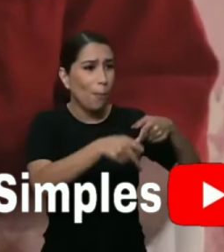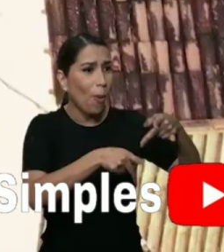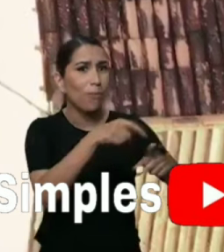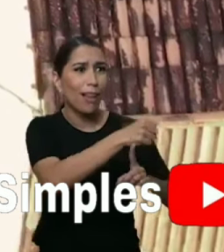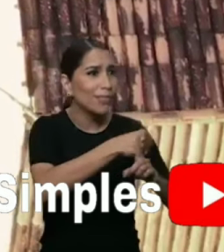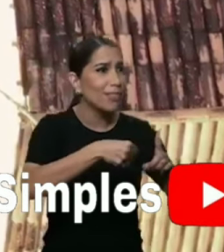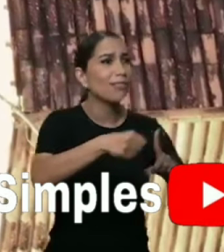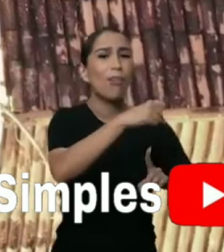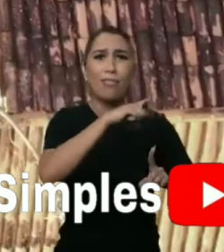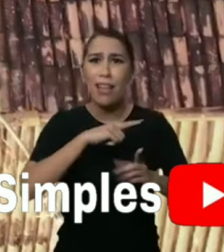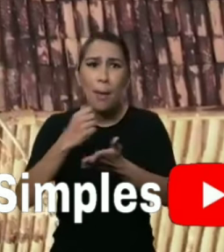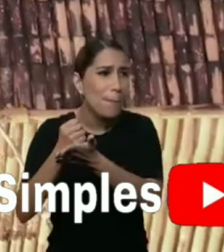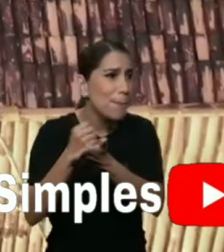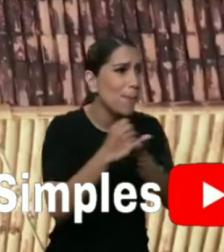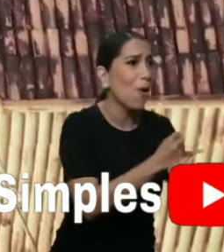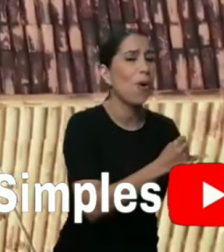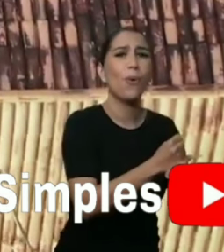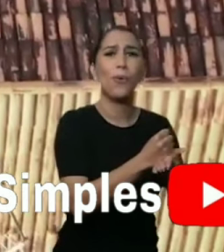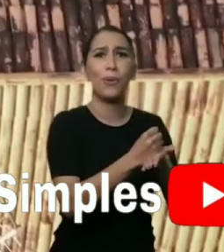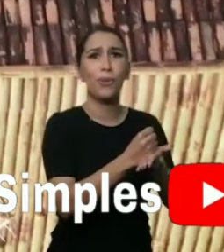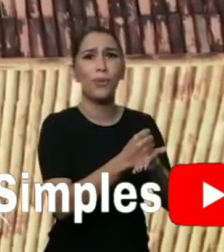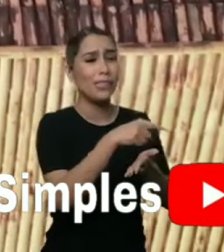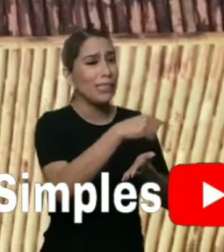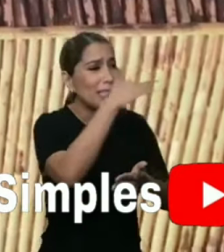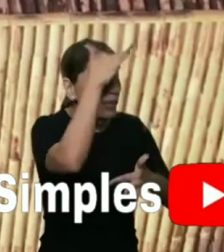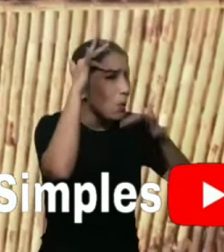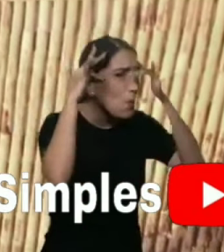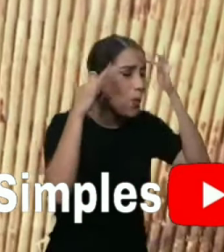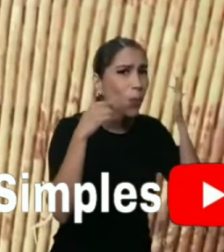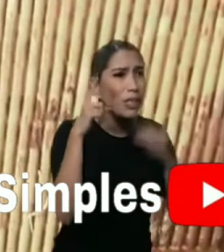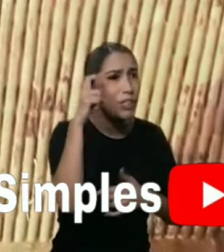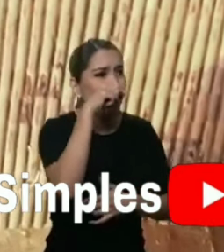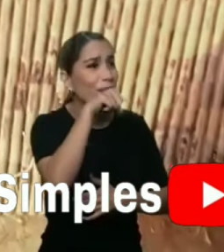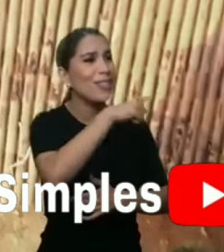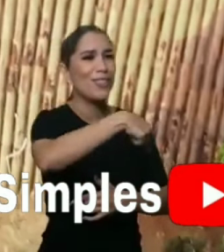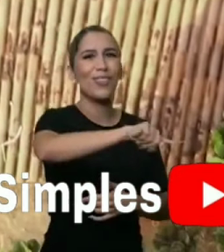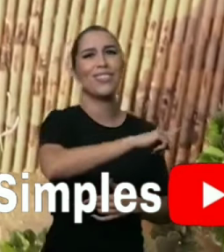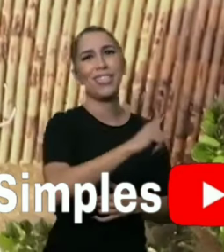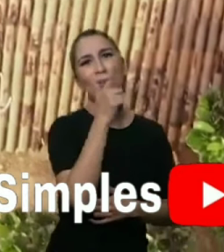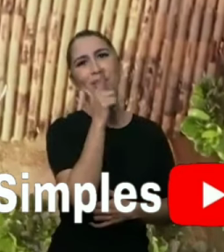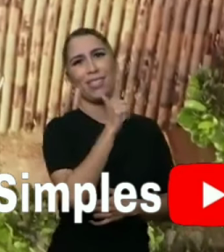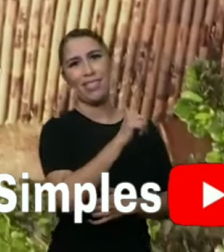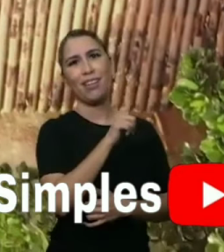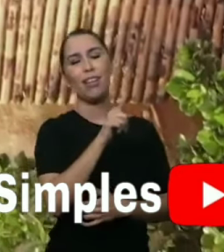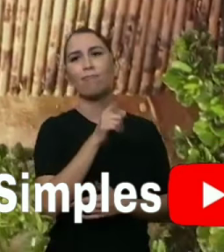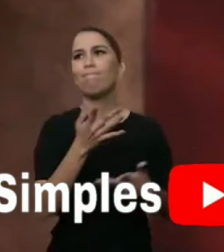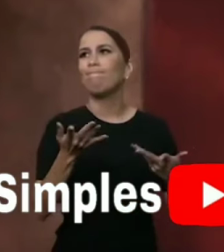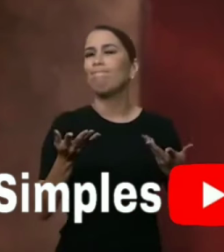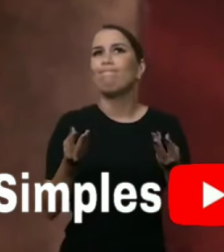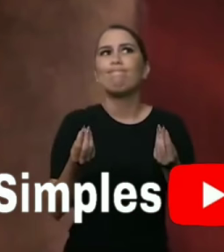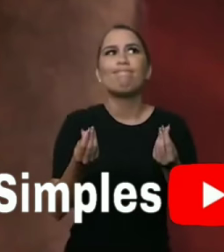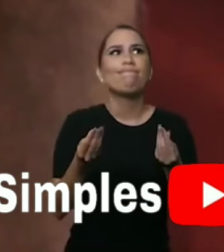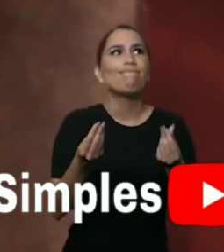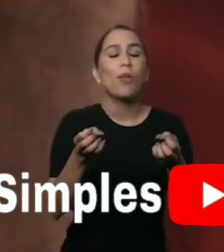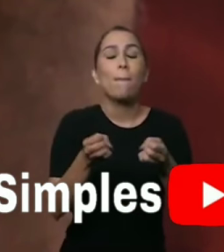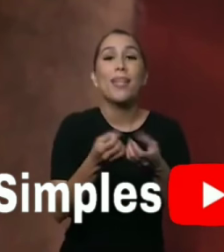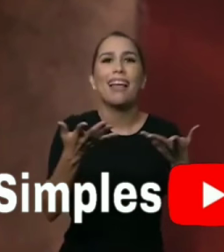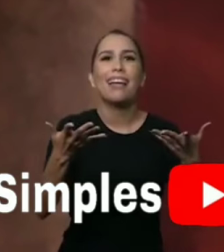povo. Que merecia, que queria, que não tinha. Né? Foi bom demais. Foi